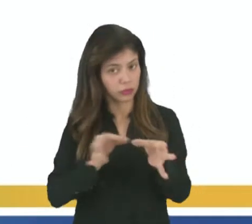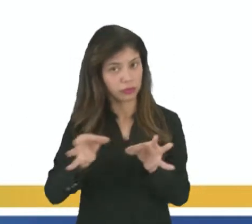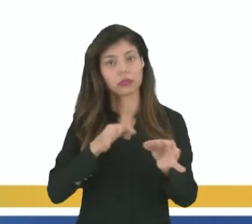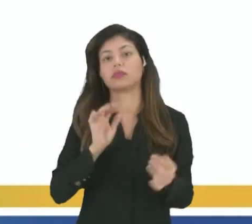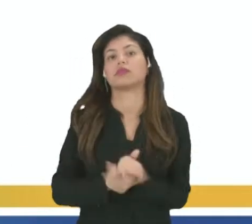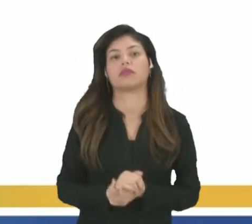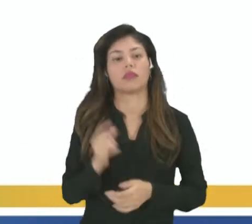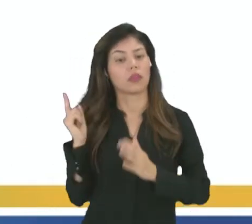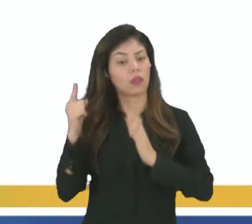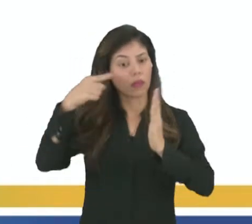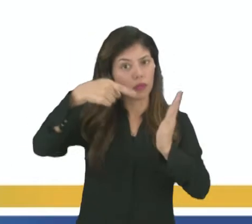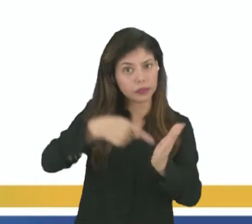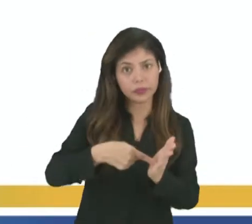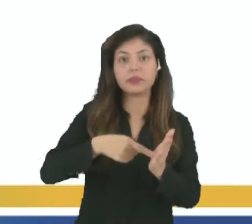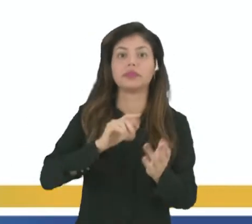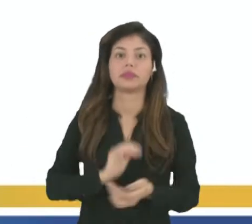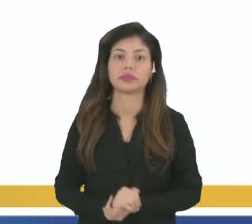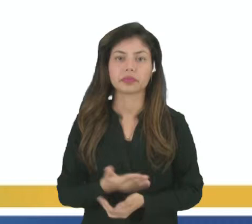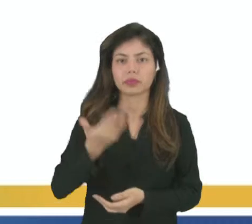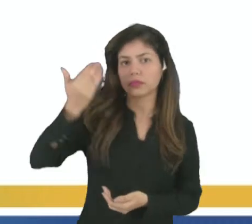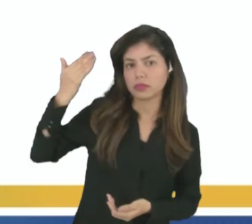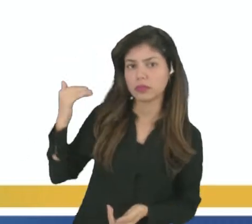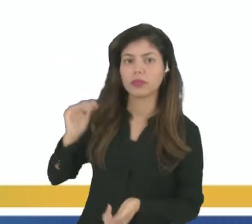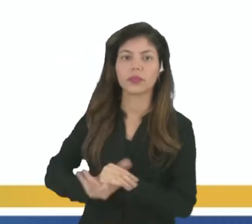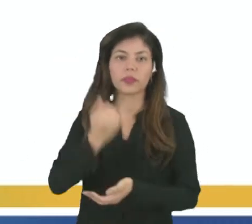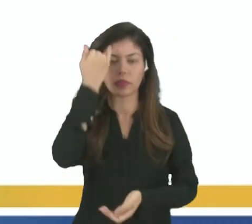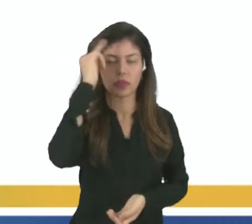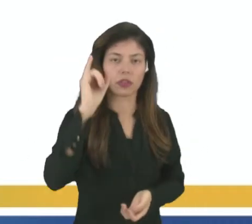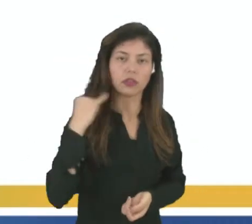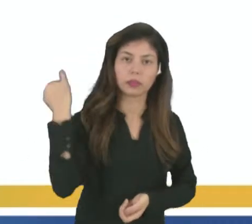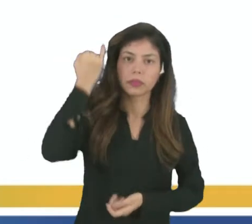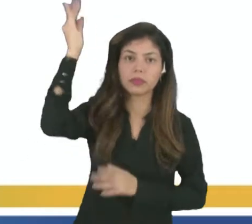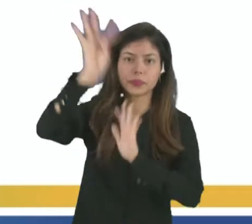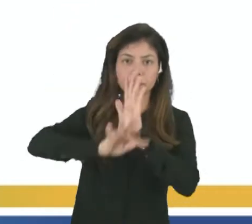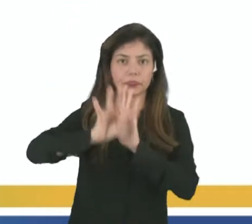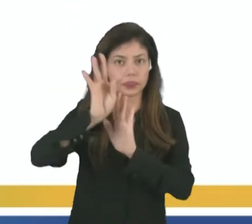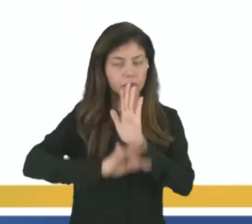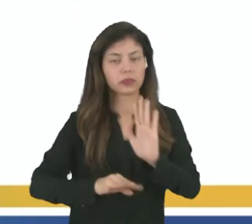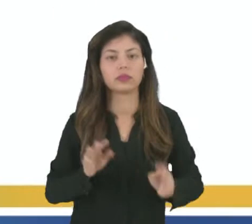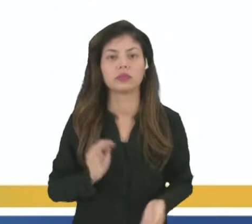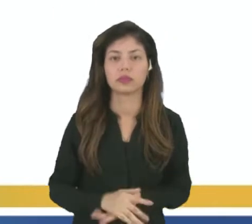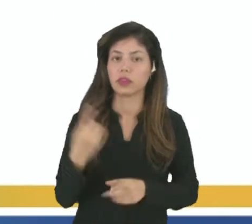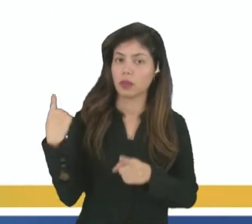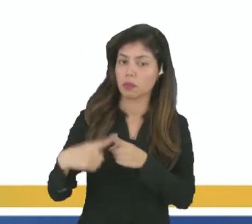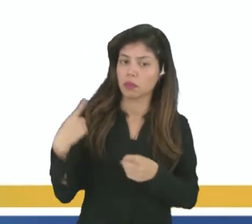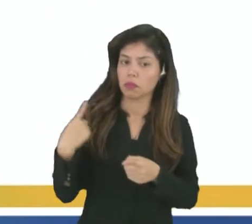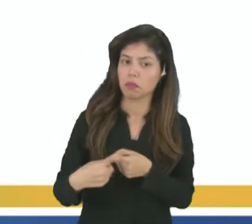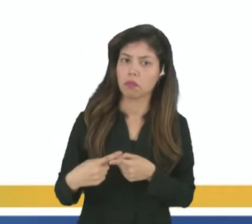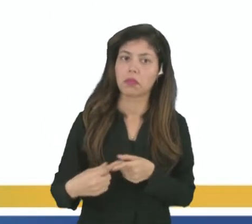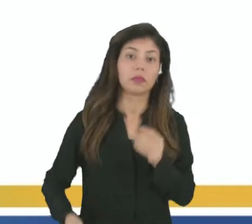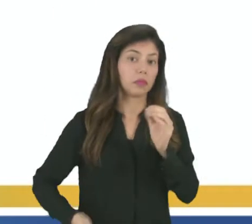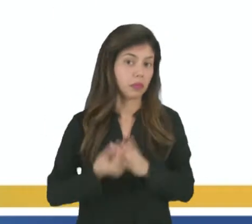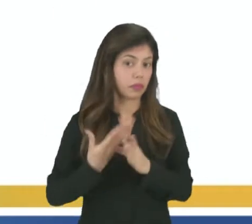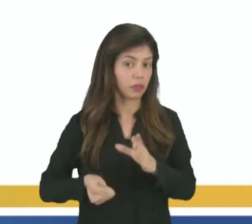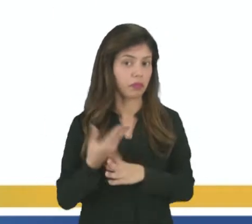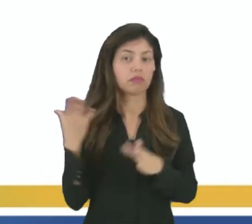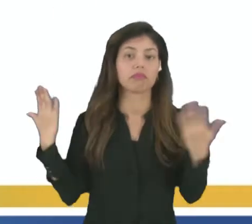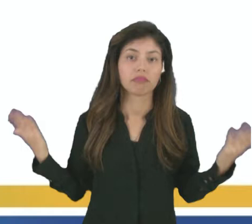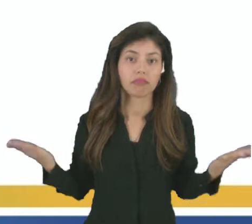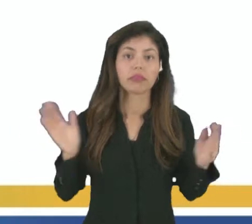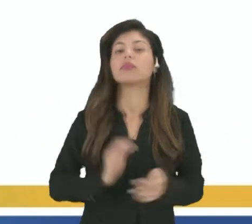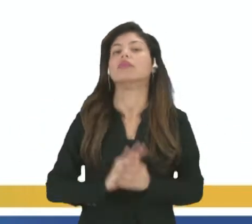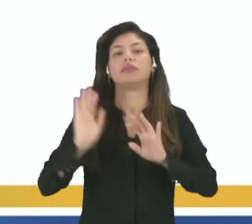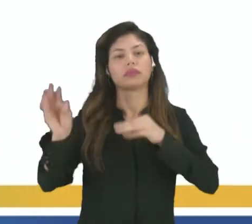que nos aponta, como eu disse há pouco, as ideias principais do texto, por que o texto foi produzido